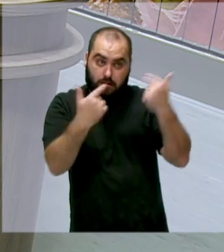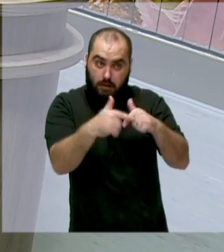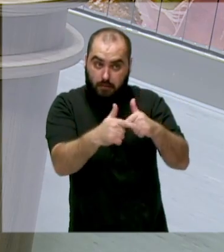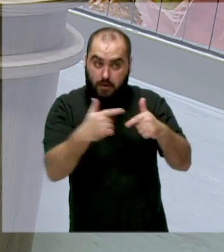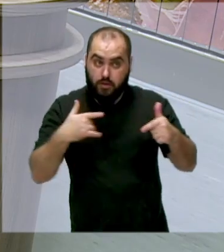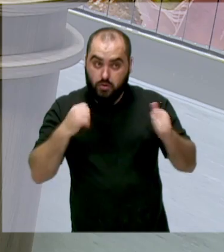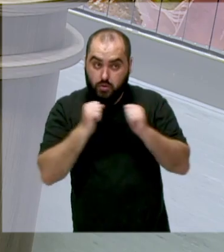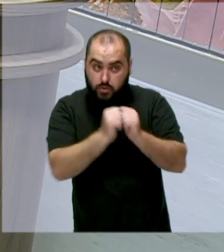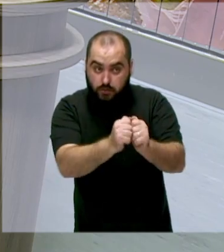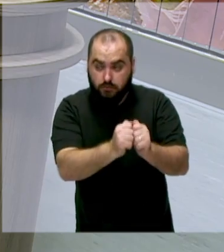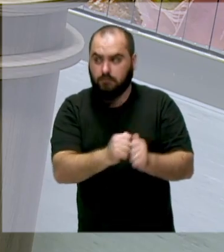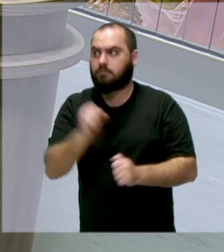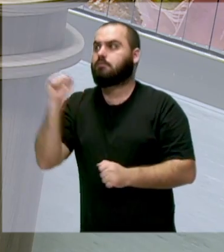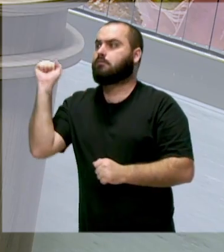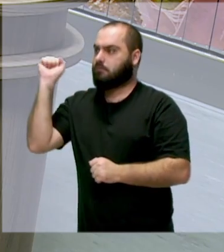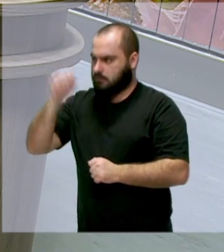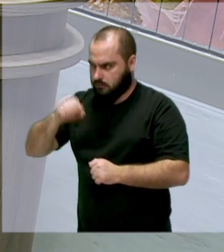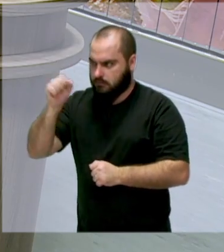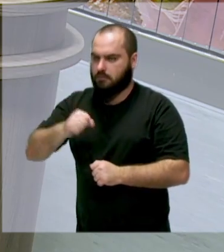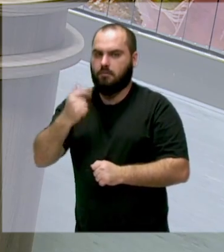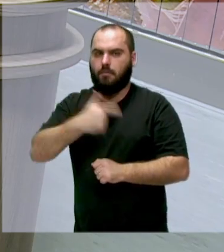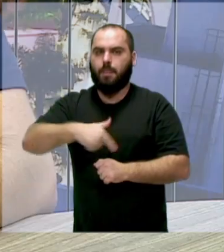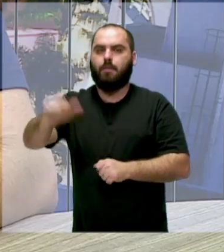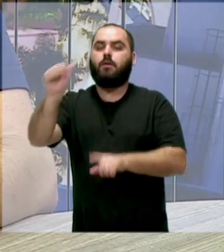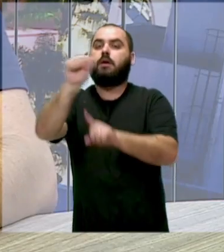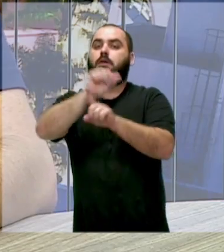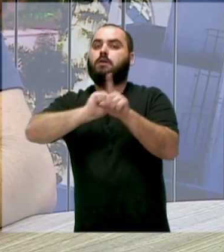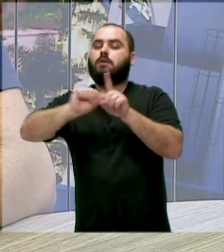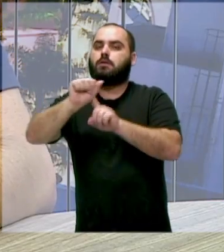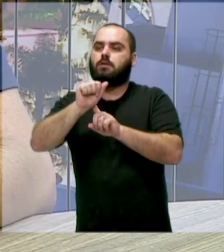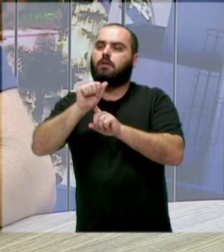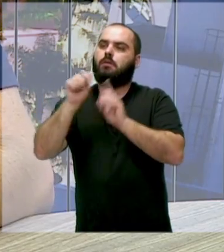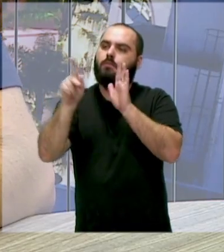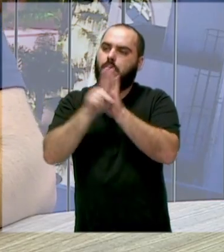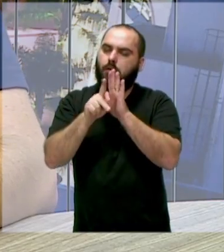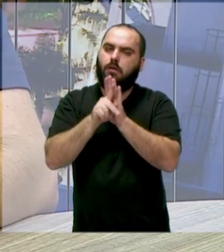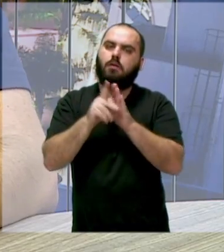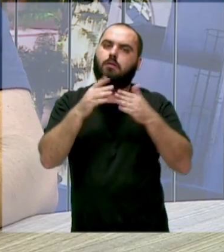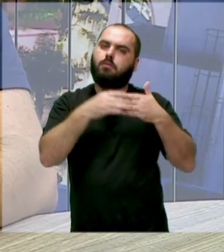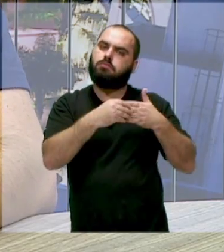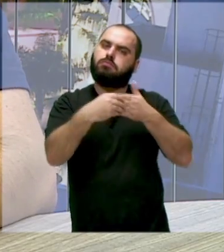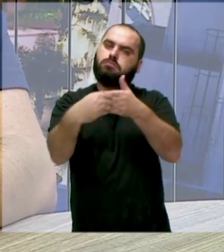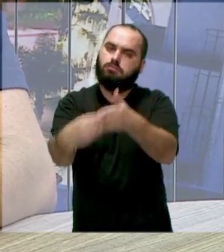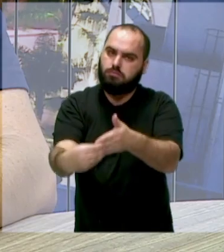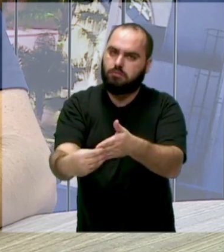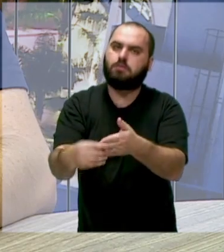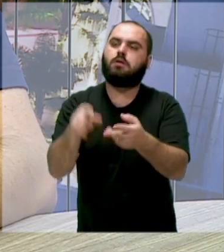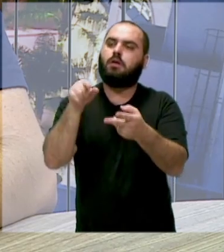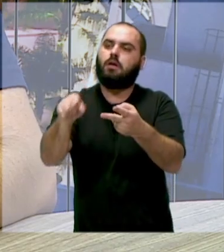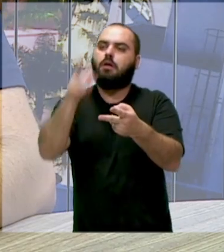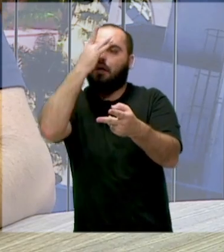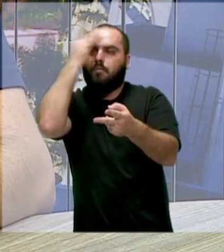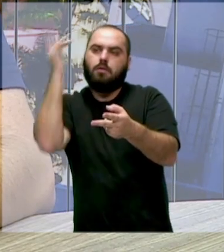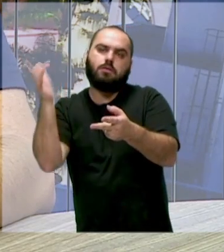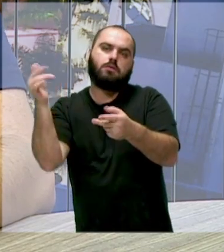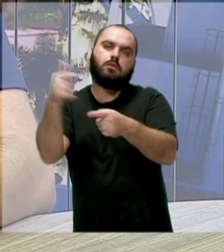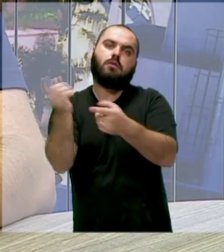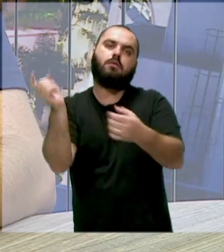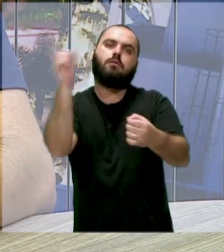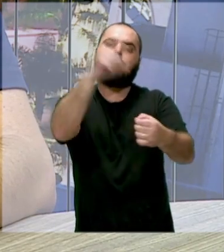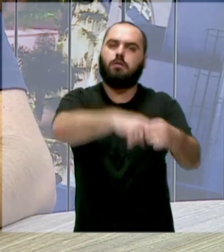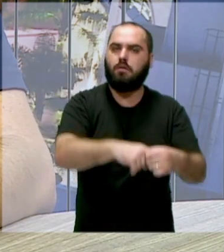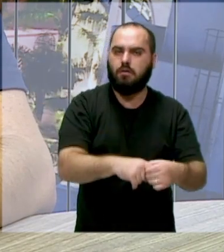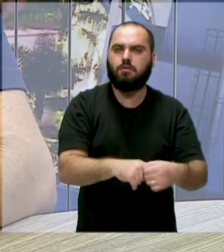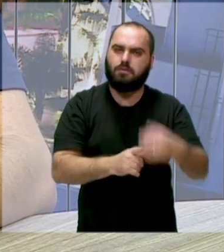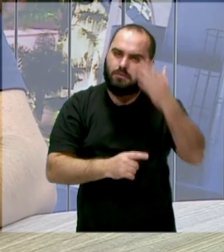Como é que é? Estão atuando. A gente leva um assistente social para fazer todo o encaminhamento, para levar essa pessoa, para trazer para o seio,